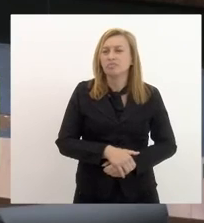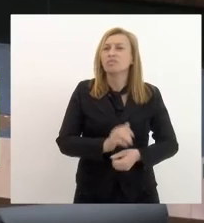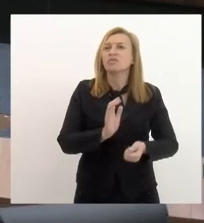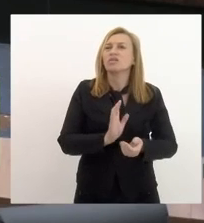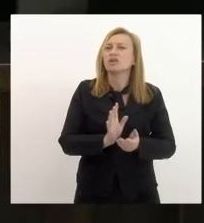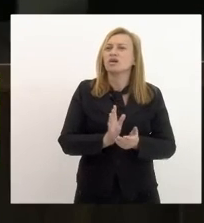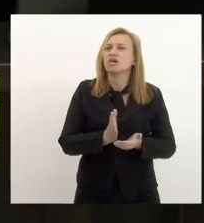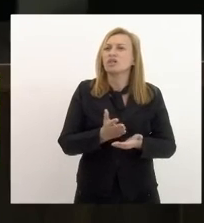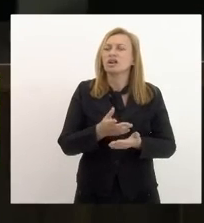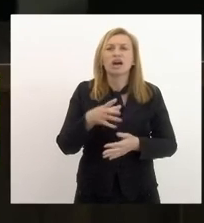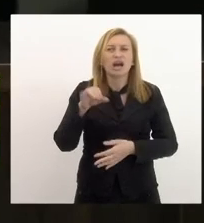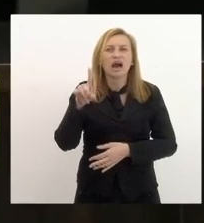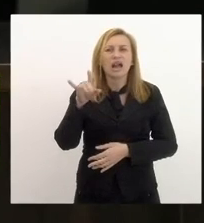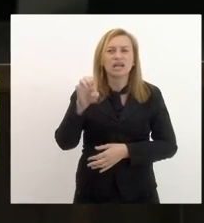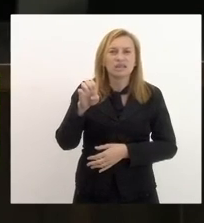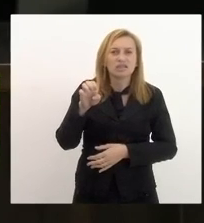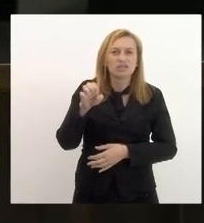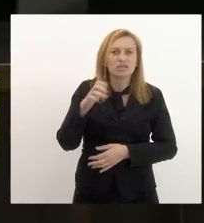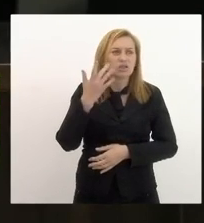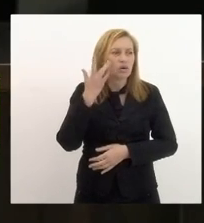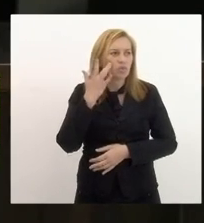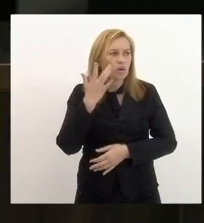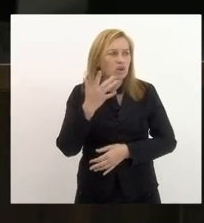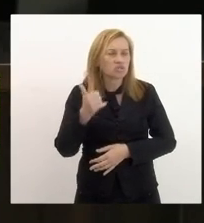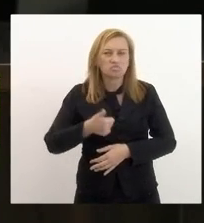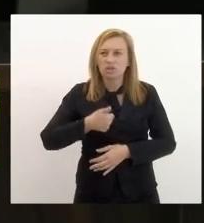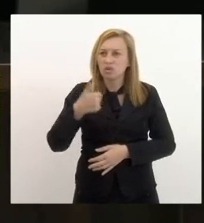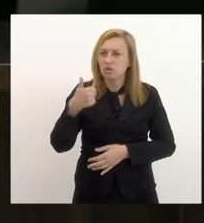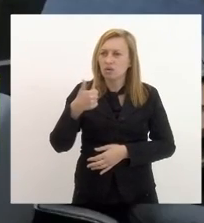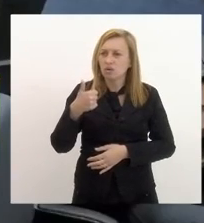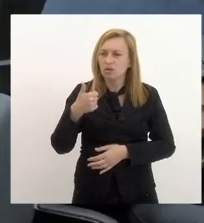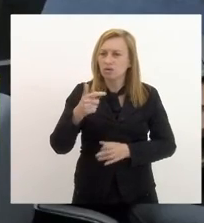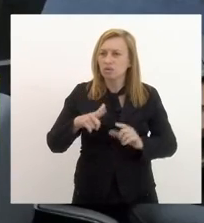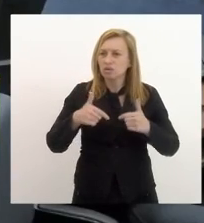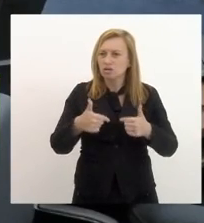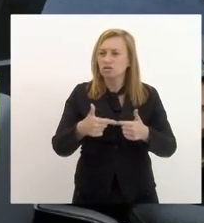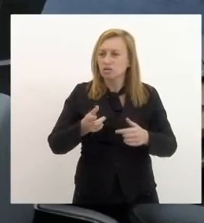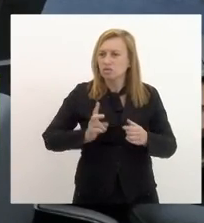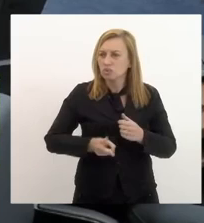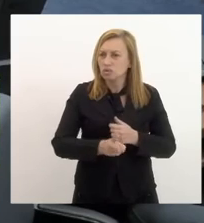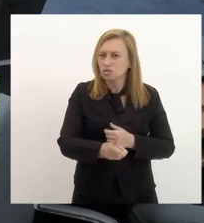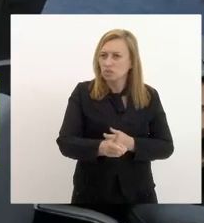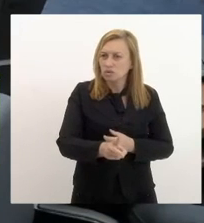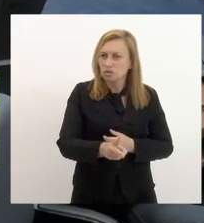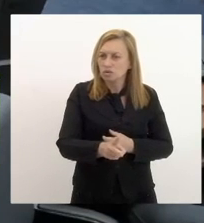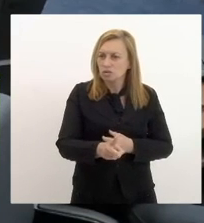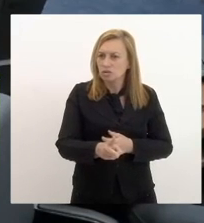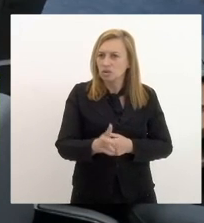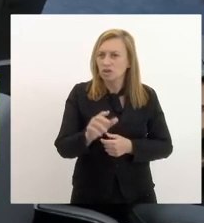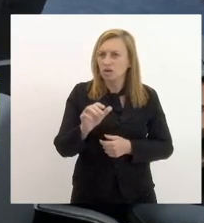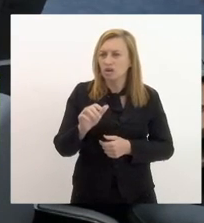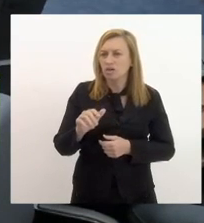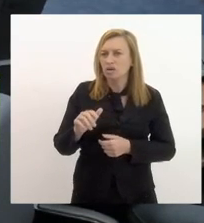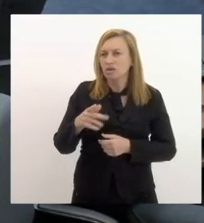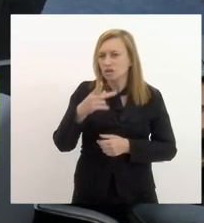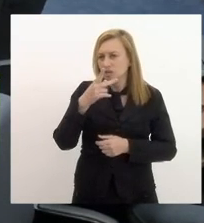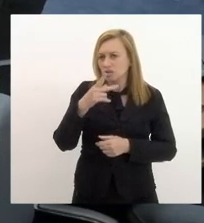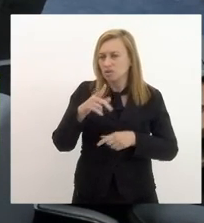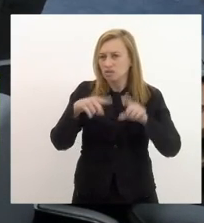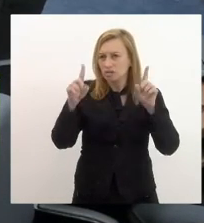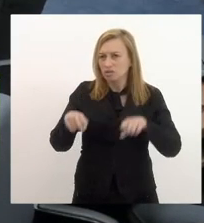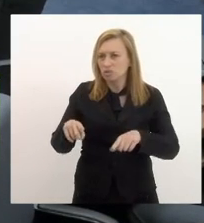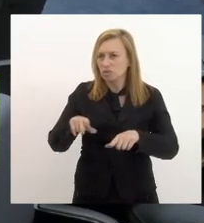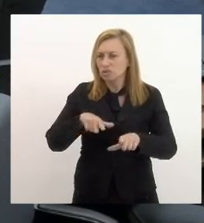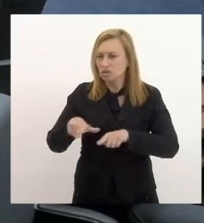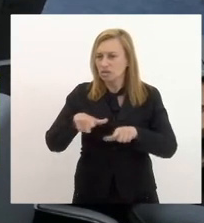Caio Aline por favor acho que a melhor forma de se manter para os ativos né No momento